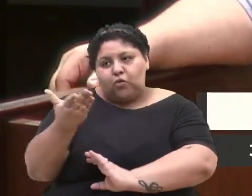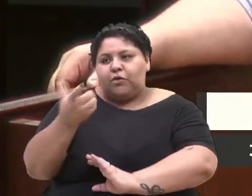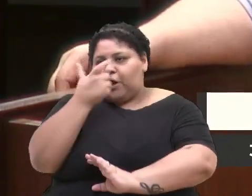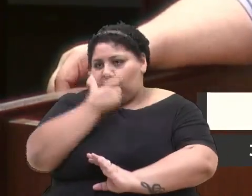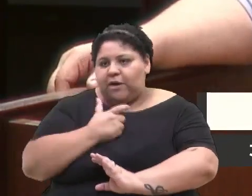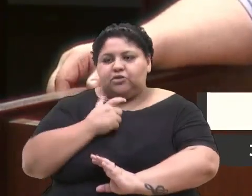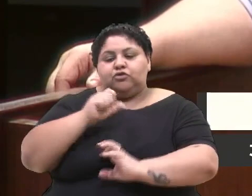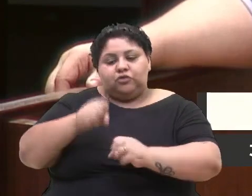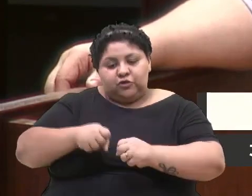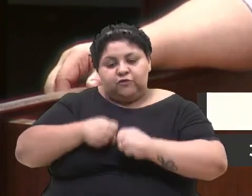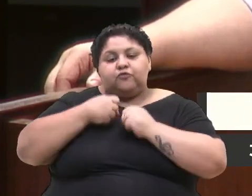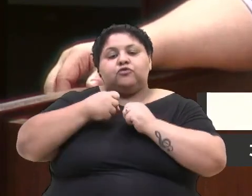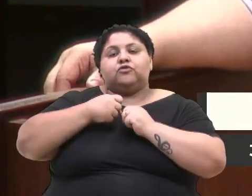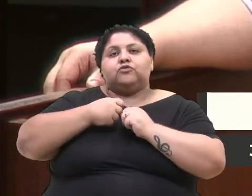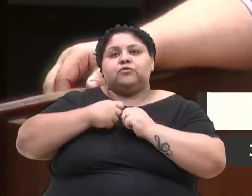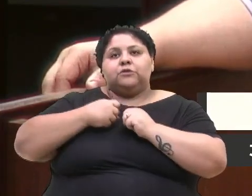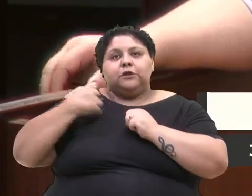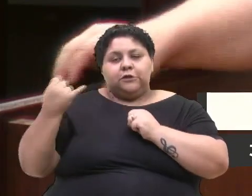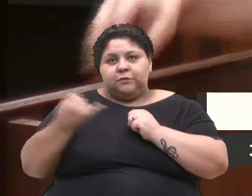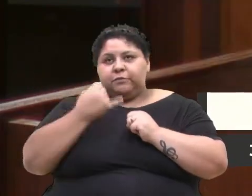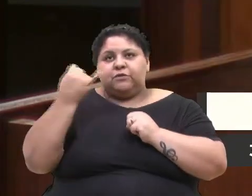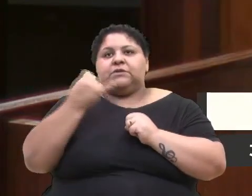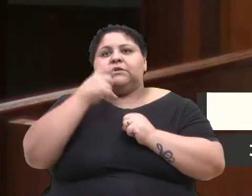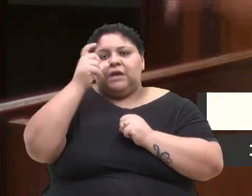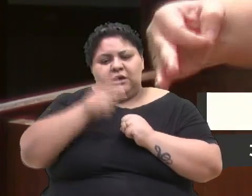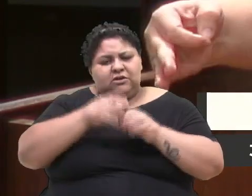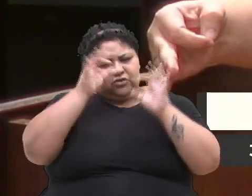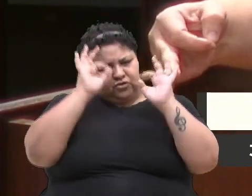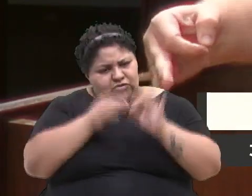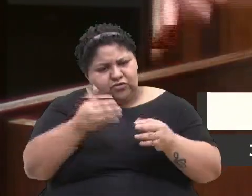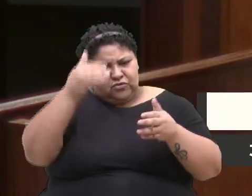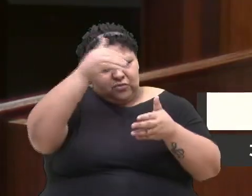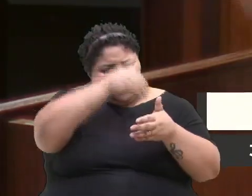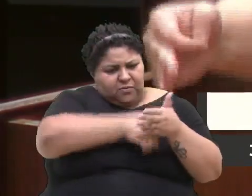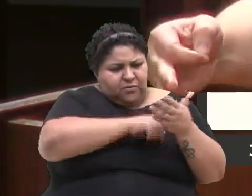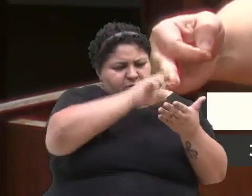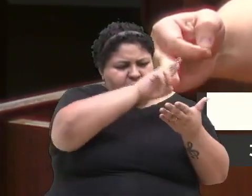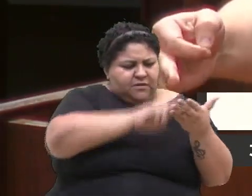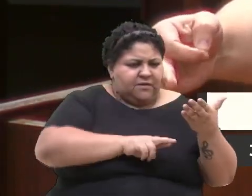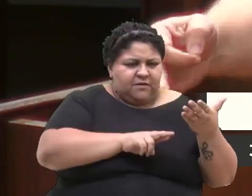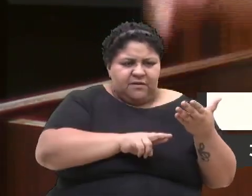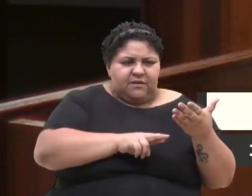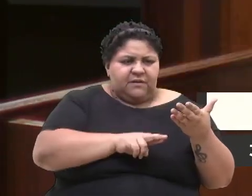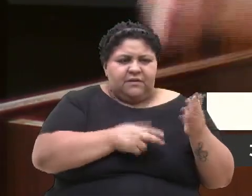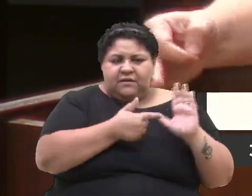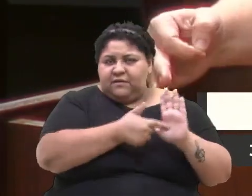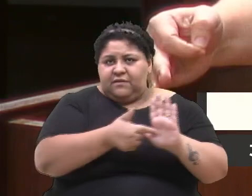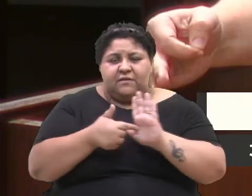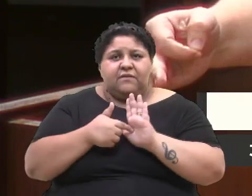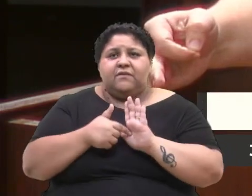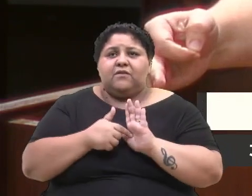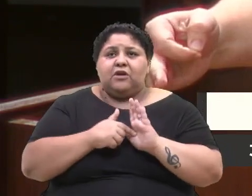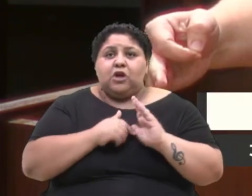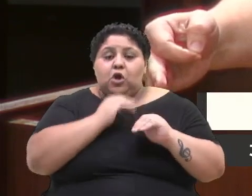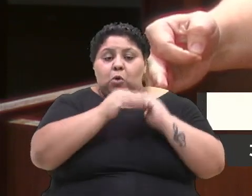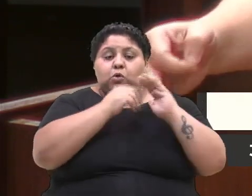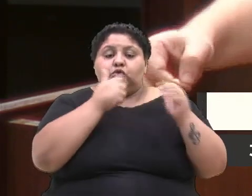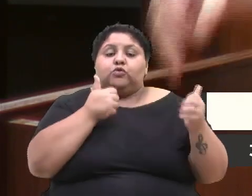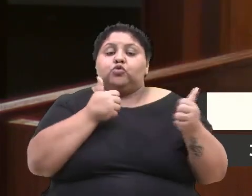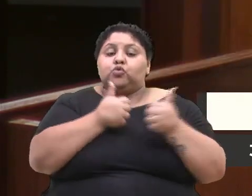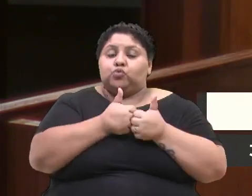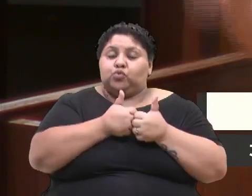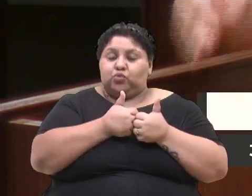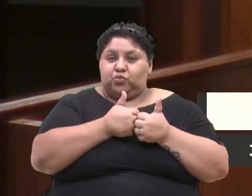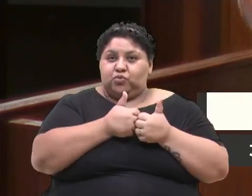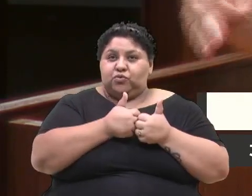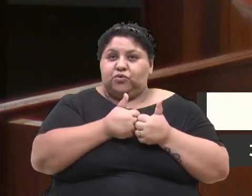Cadori. Eu acho pertinente. A gente colocou dentro do relatório, inclusive, que não constava, e a gente construiu junto, vereador Alberto,